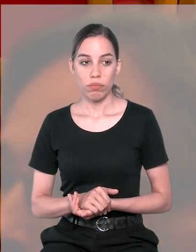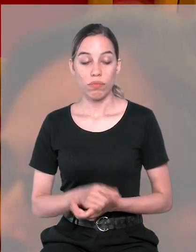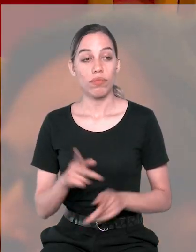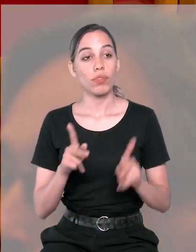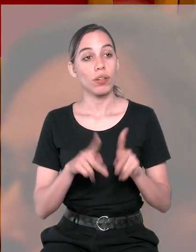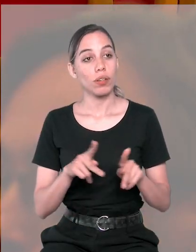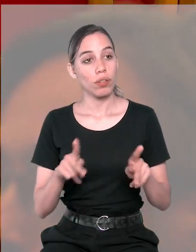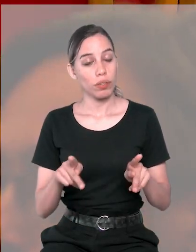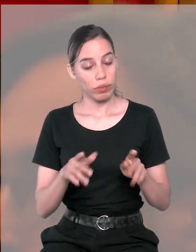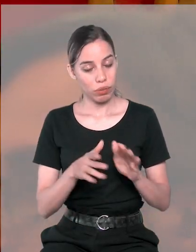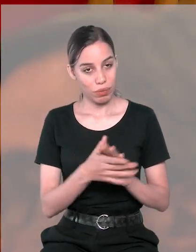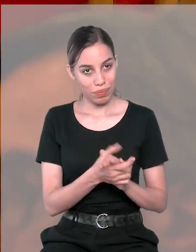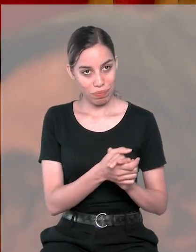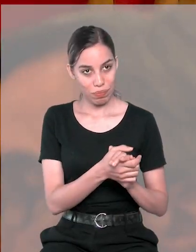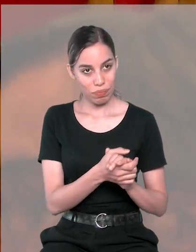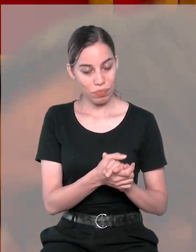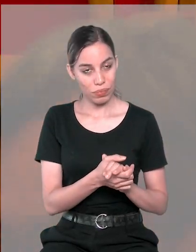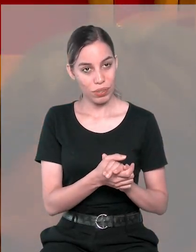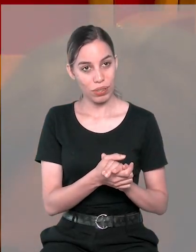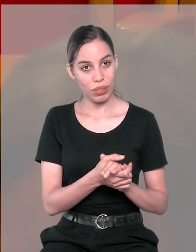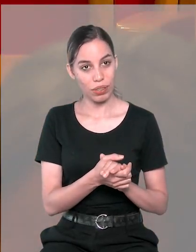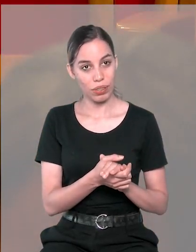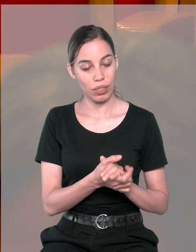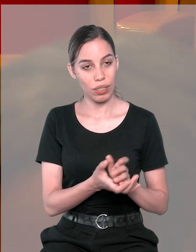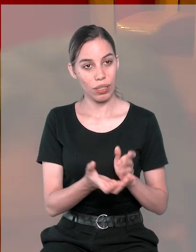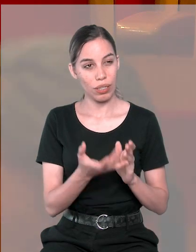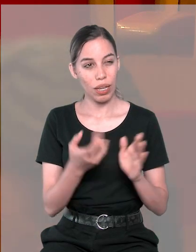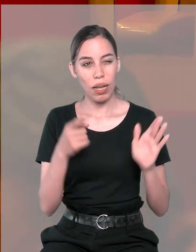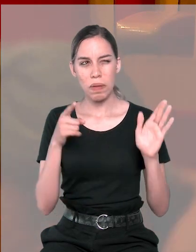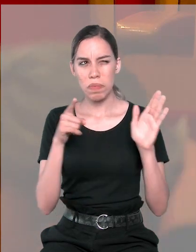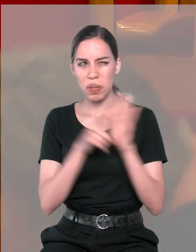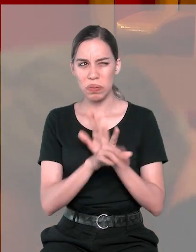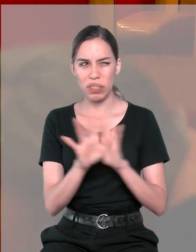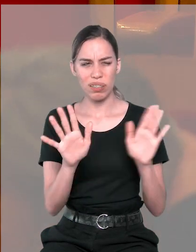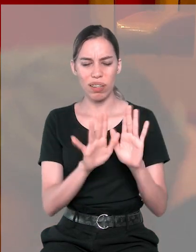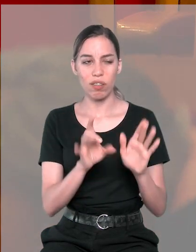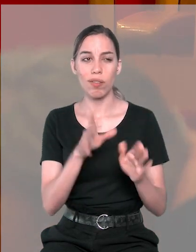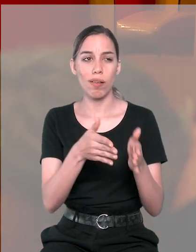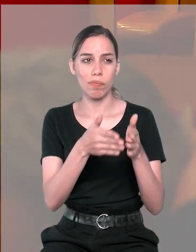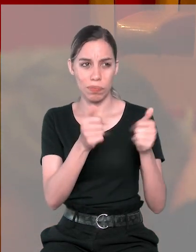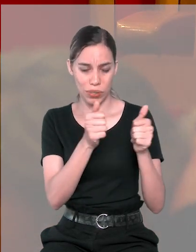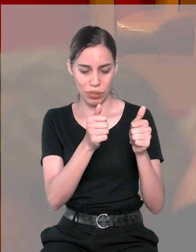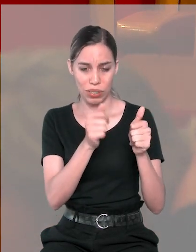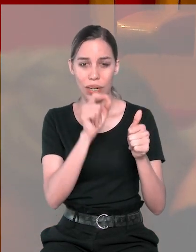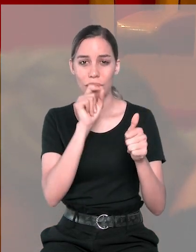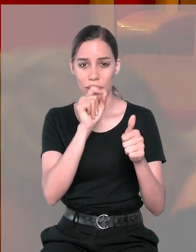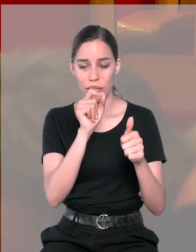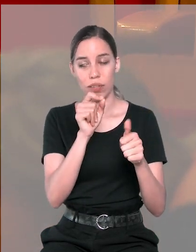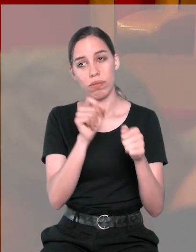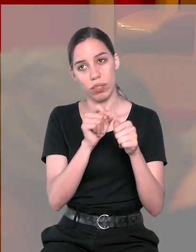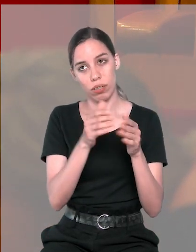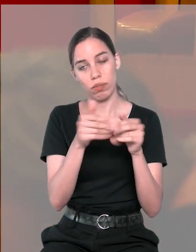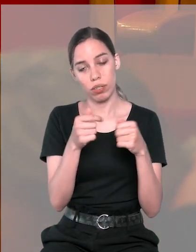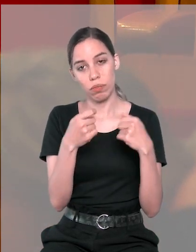O professor, eu hesito. Não quero fazer bem uma pergunta, não. Eu queria fazer um pedido. E para fazer um